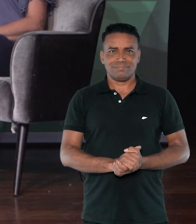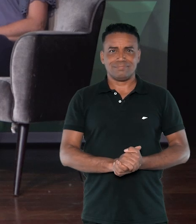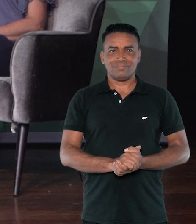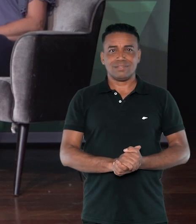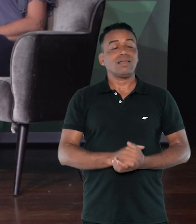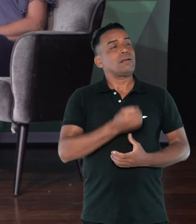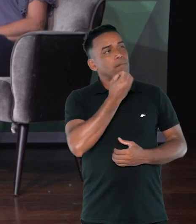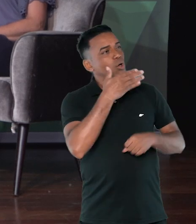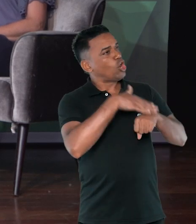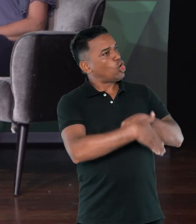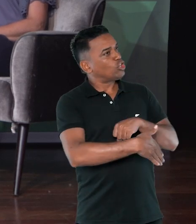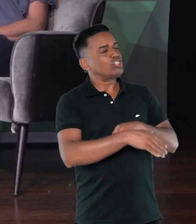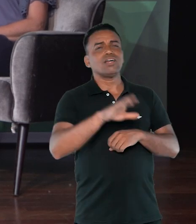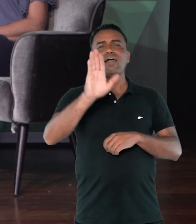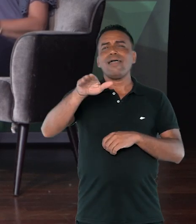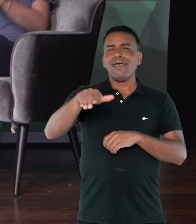Aneurisma.